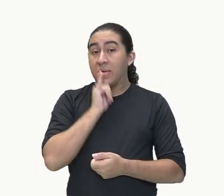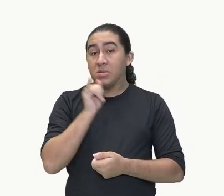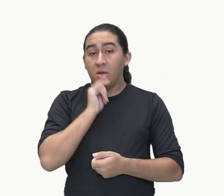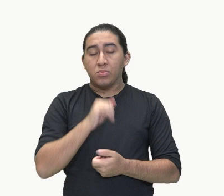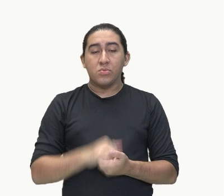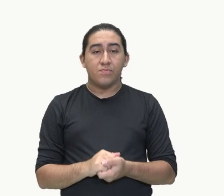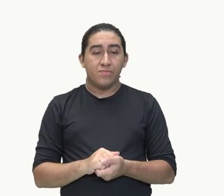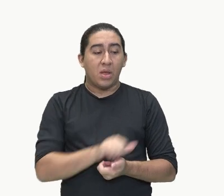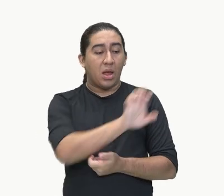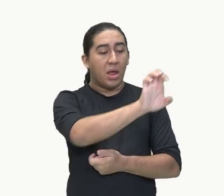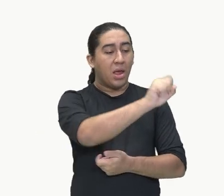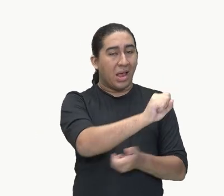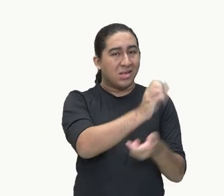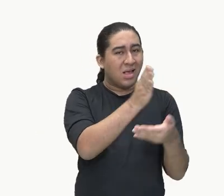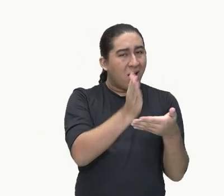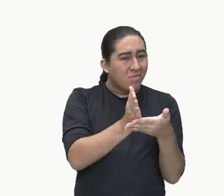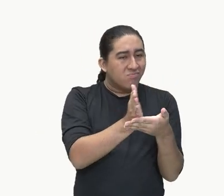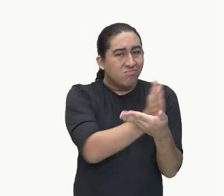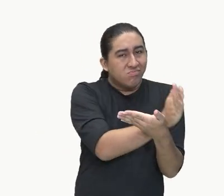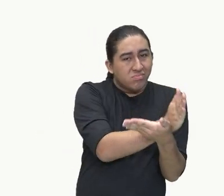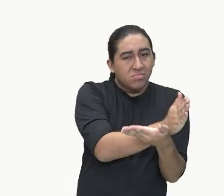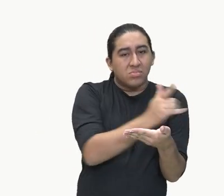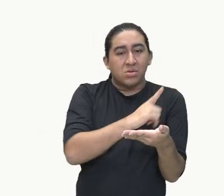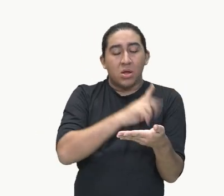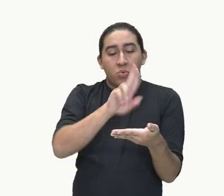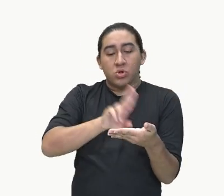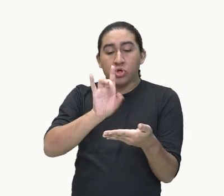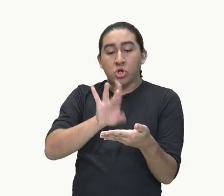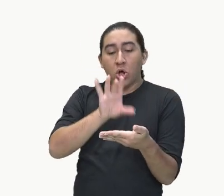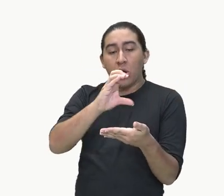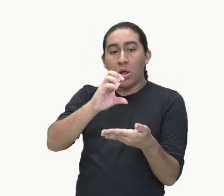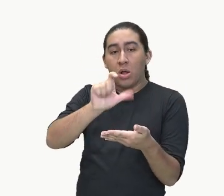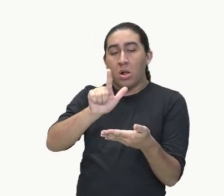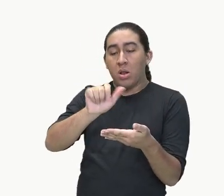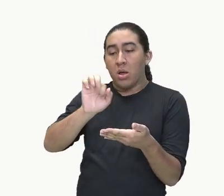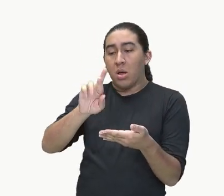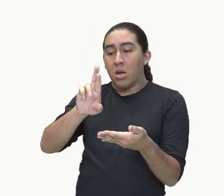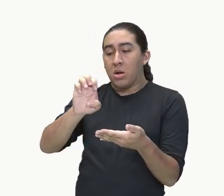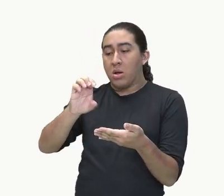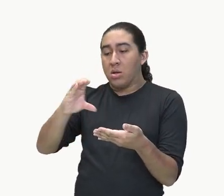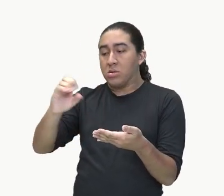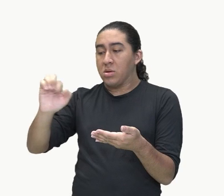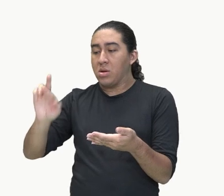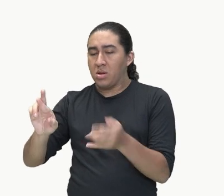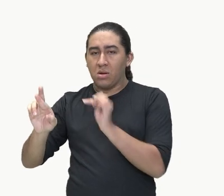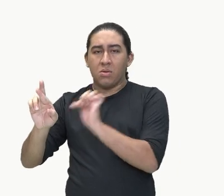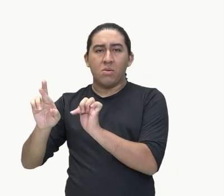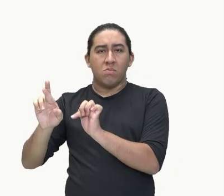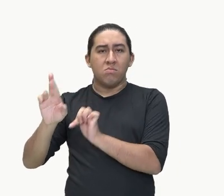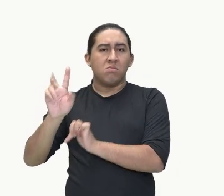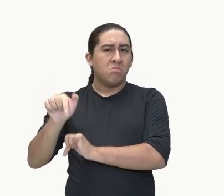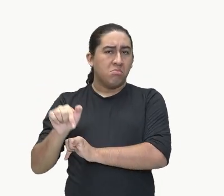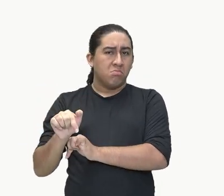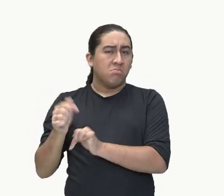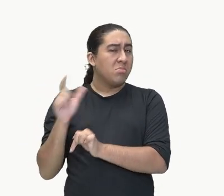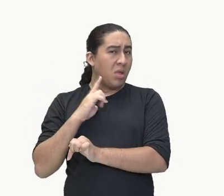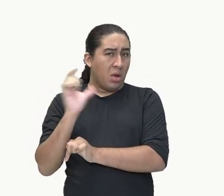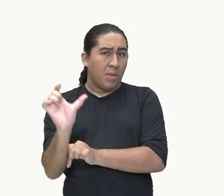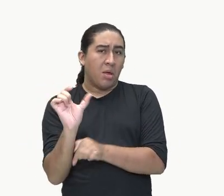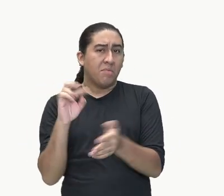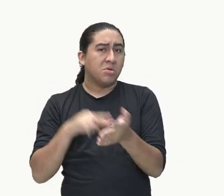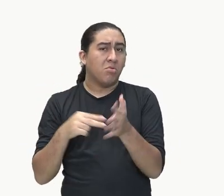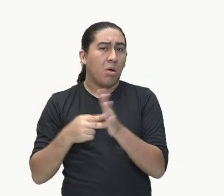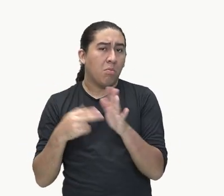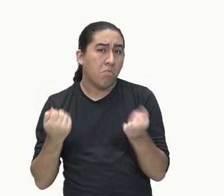e utilizar só o radical e o sufixo, fica clarecer. Clarecer tem sentido? É